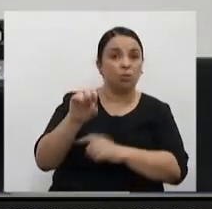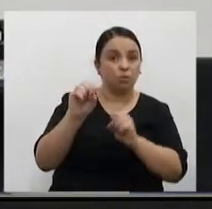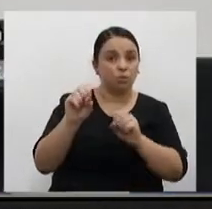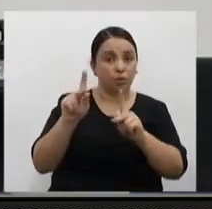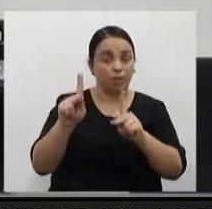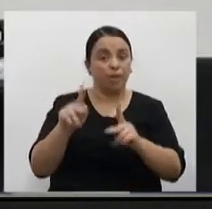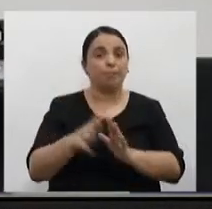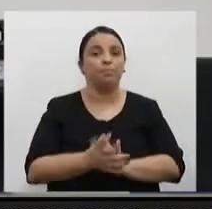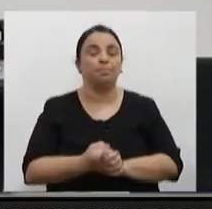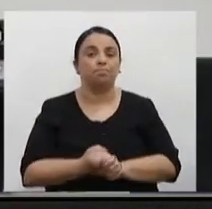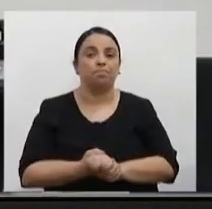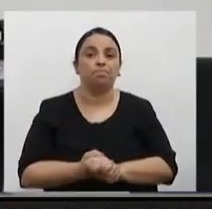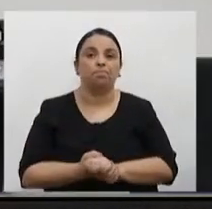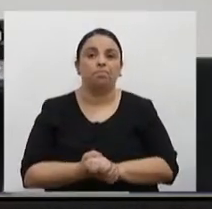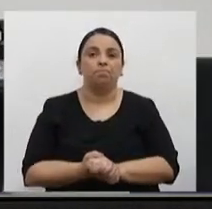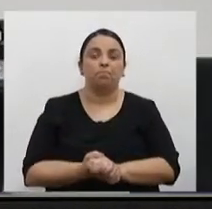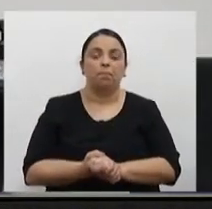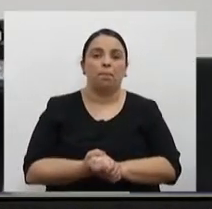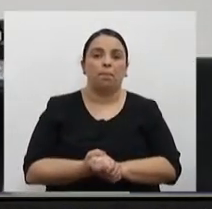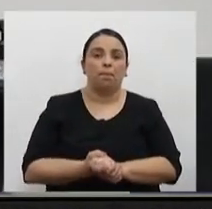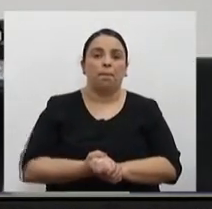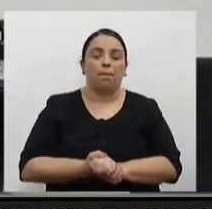não estender mais.